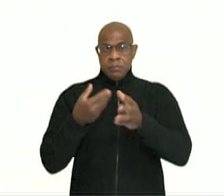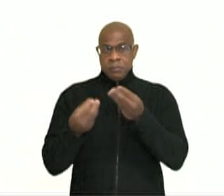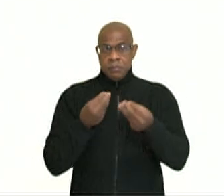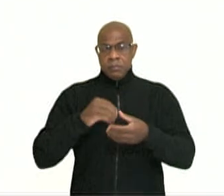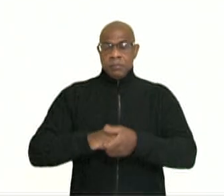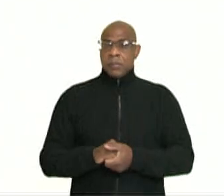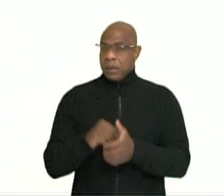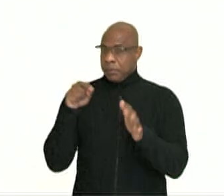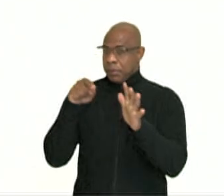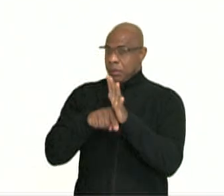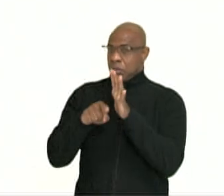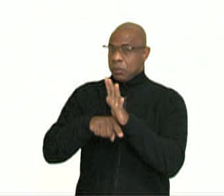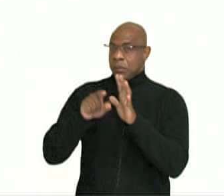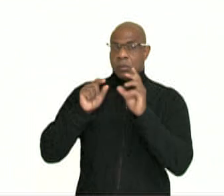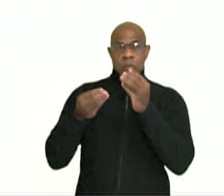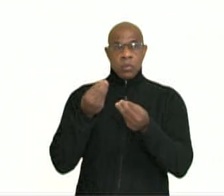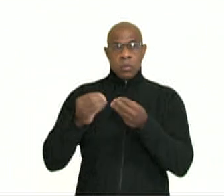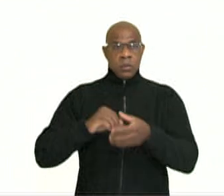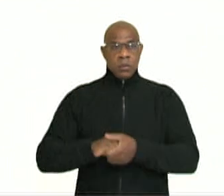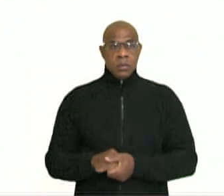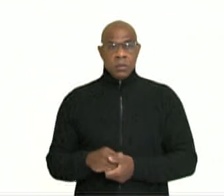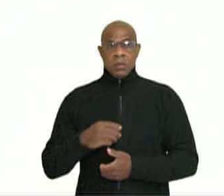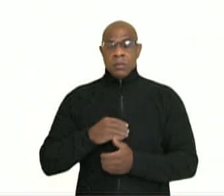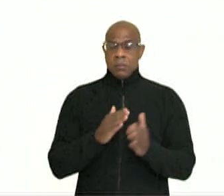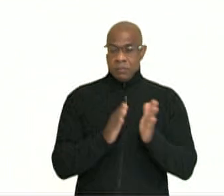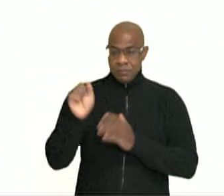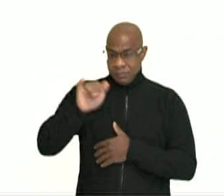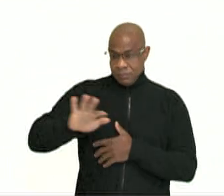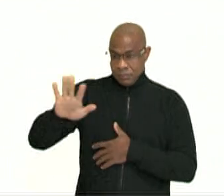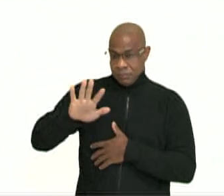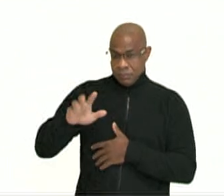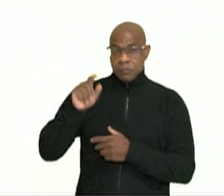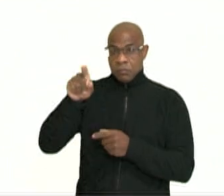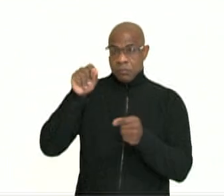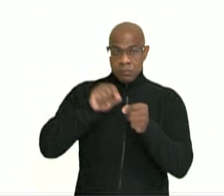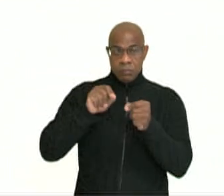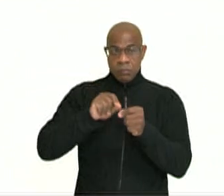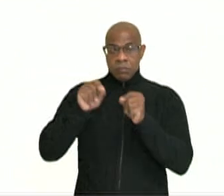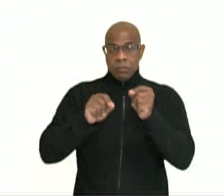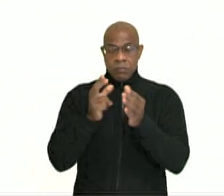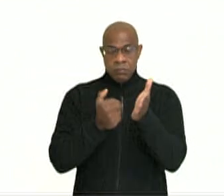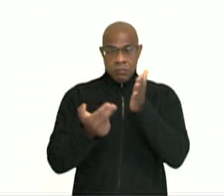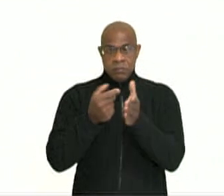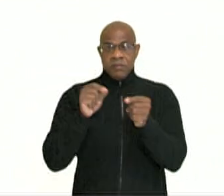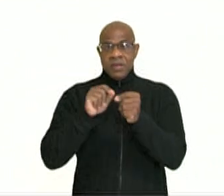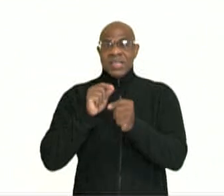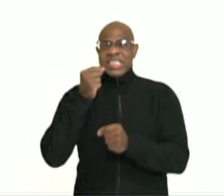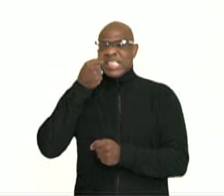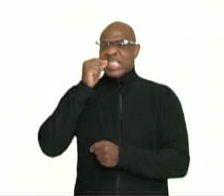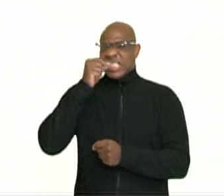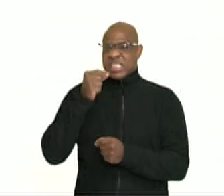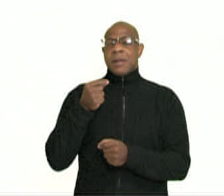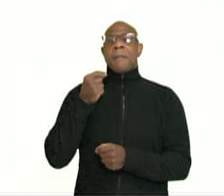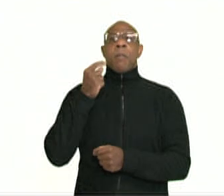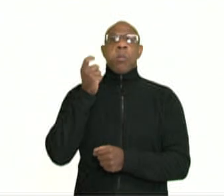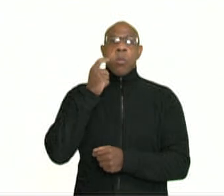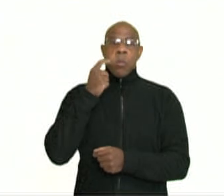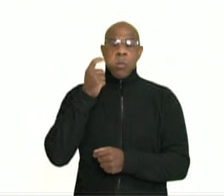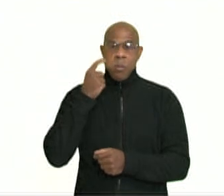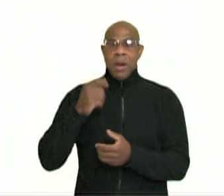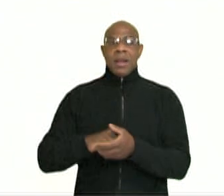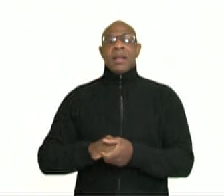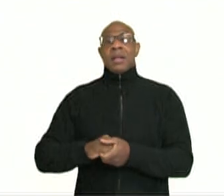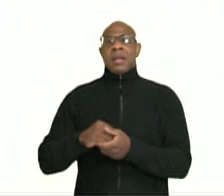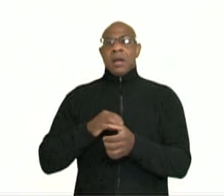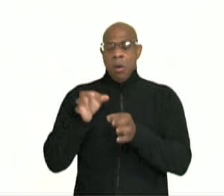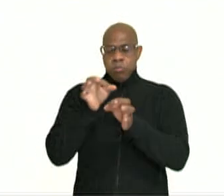E a pergunta é a seguinte: a partir dessa figura, reproduza, utilizando palitos de dente, balas de goma, bolinha de